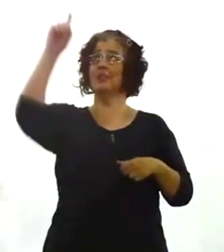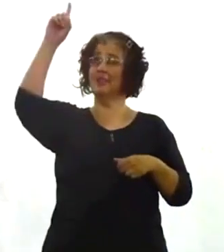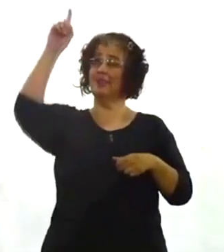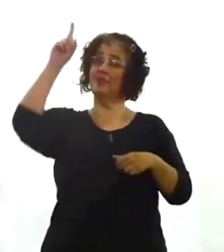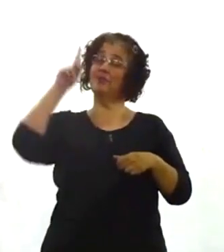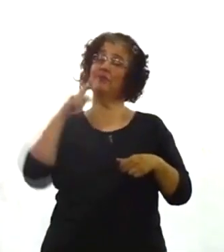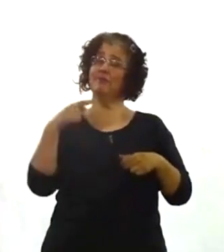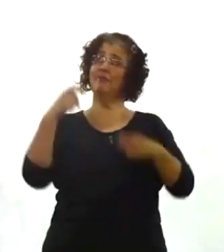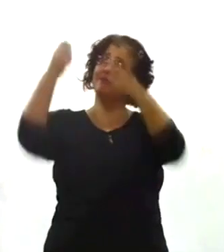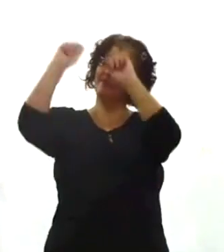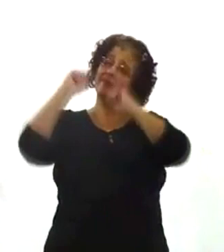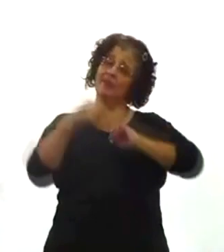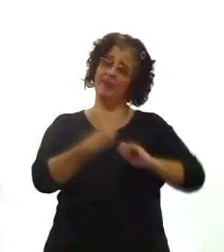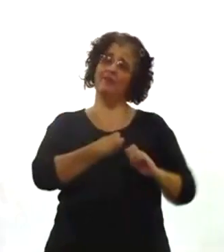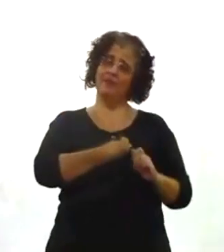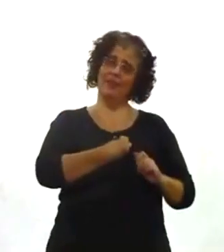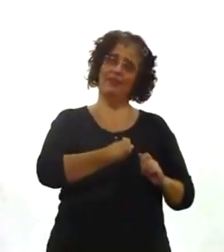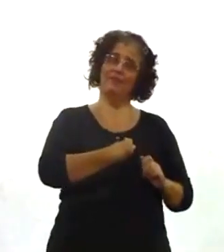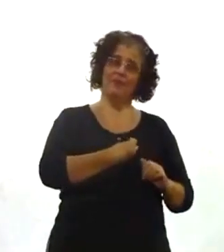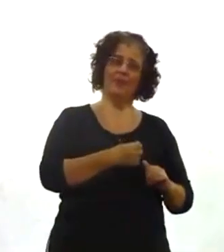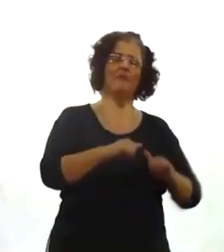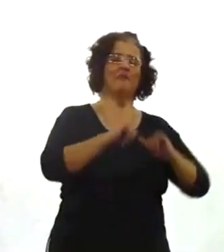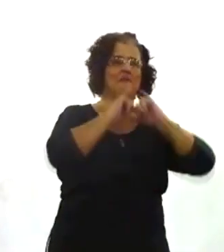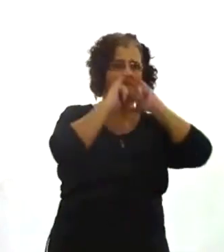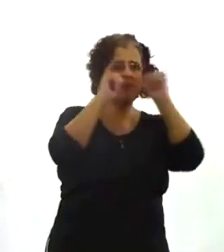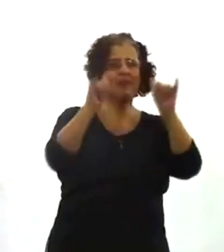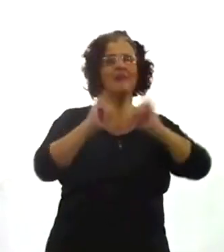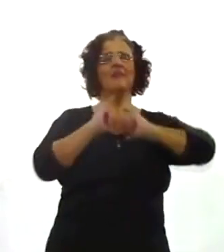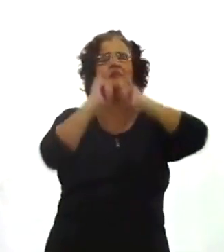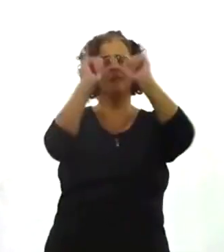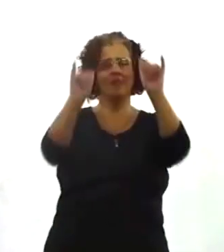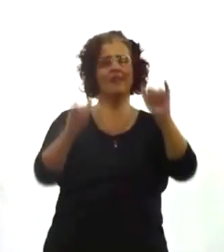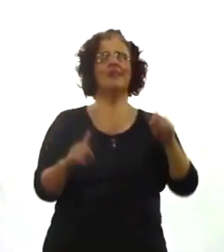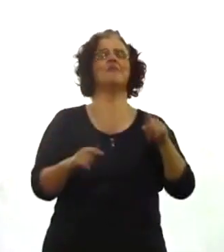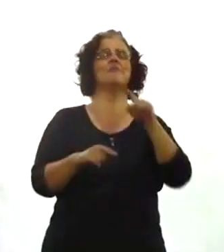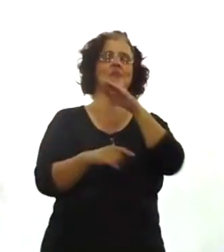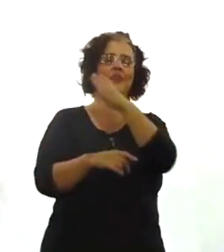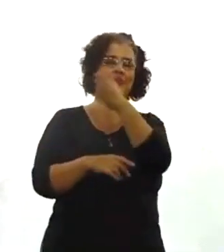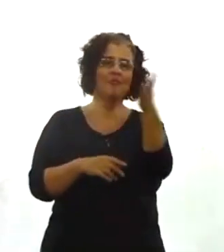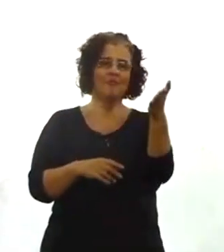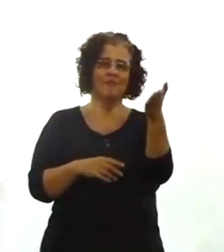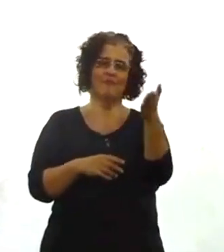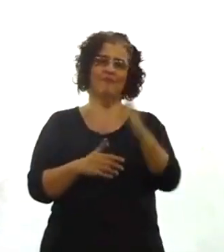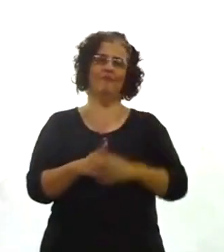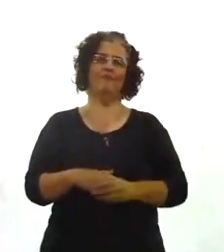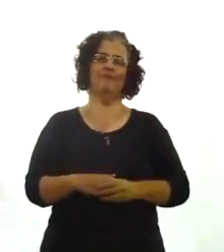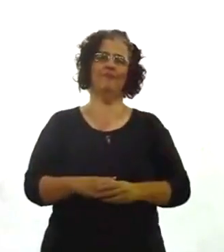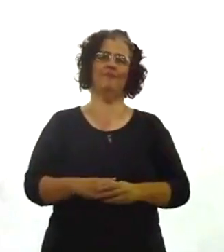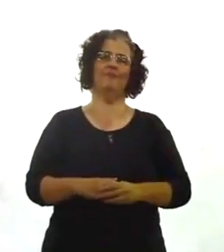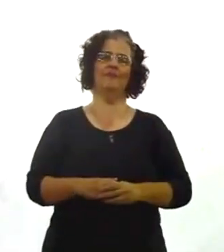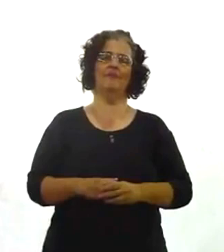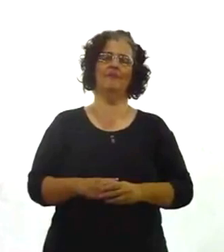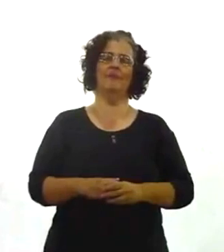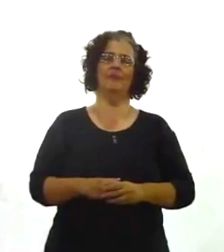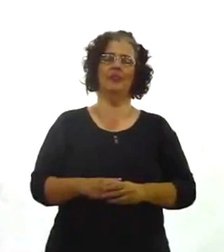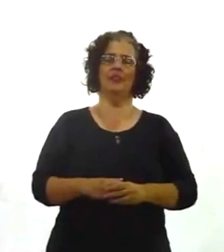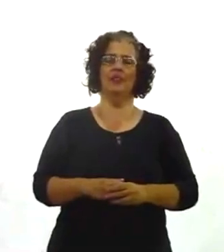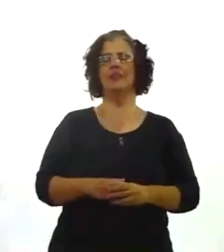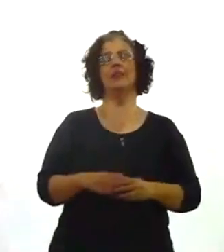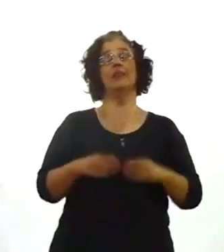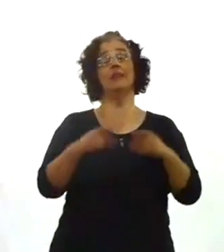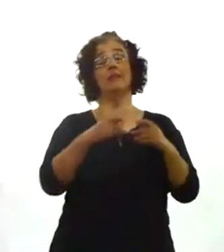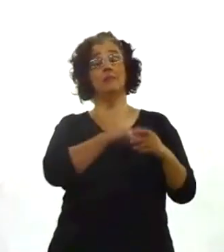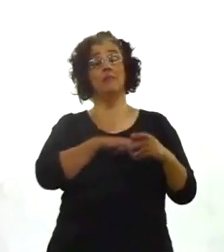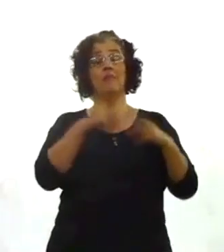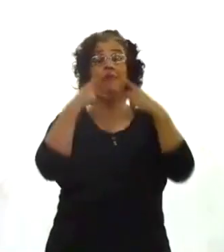que eu ensine mais a vocês as Escrituras. E ele pede uma coisa àqueles